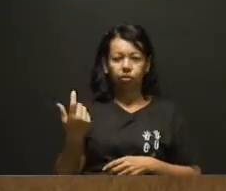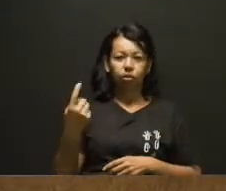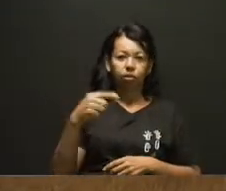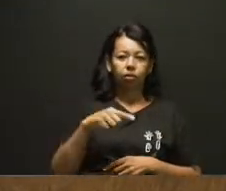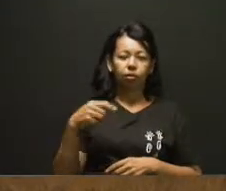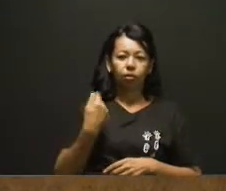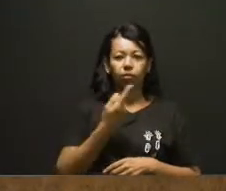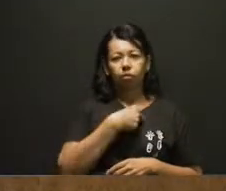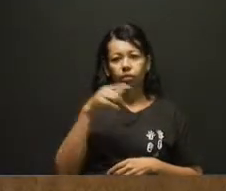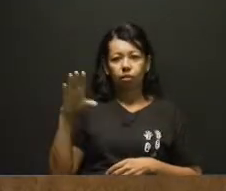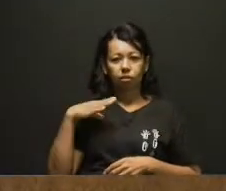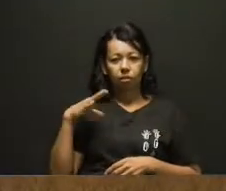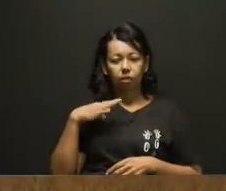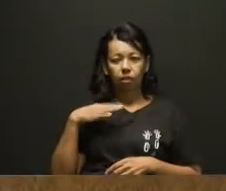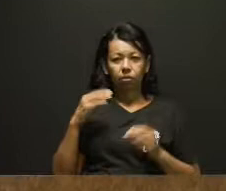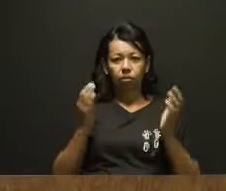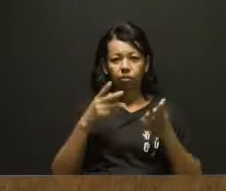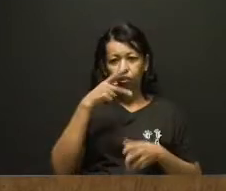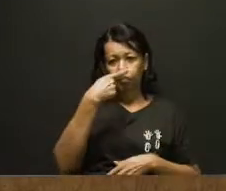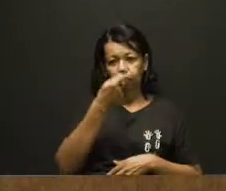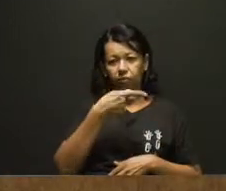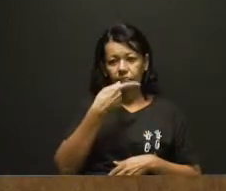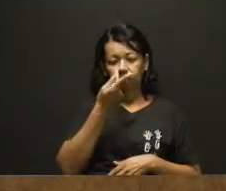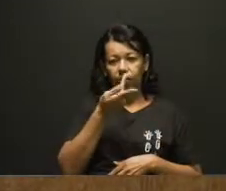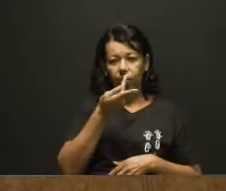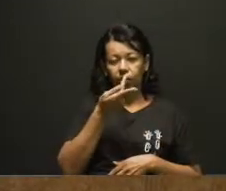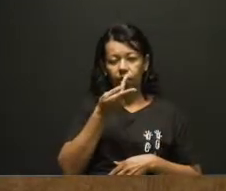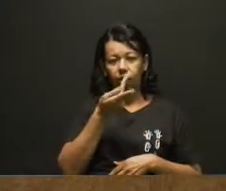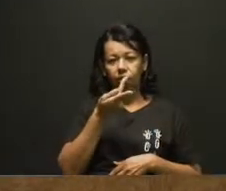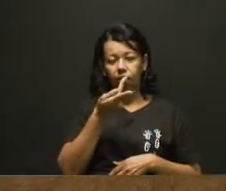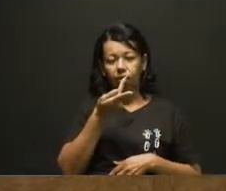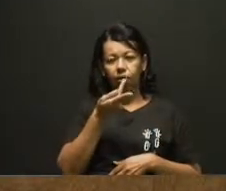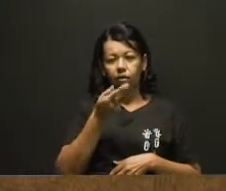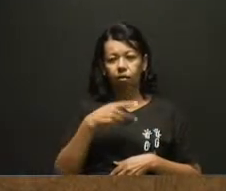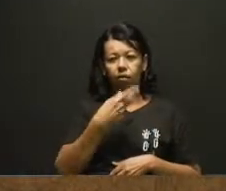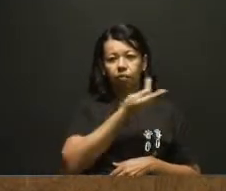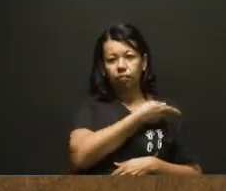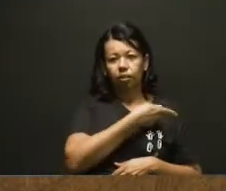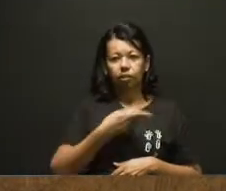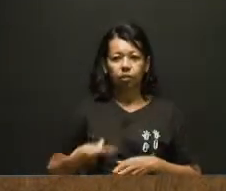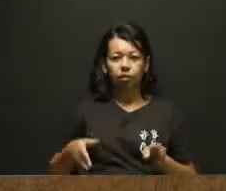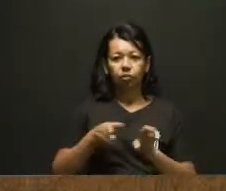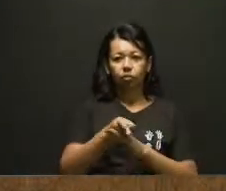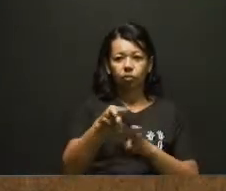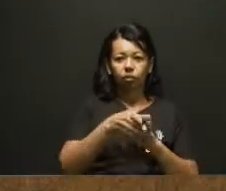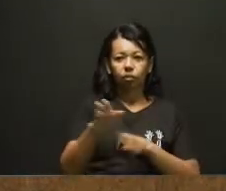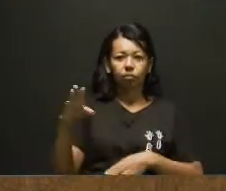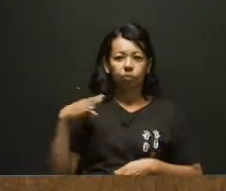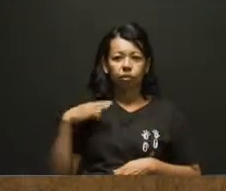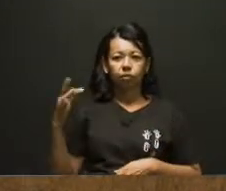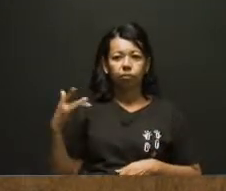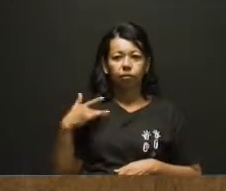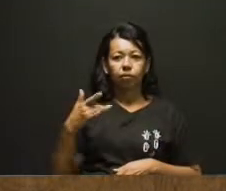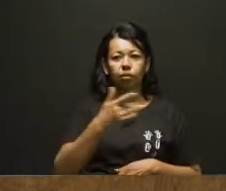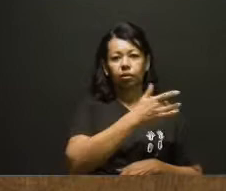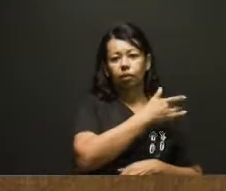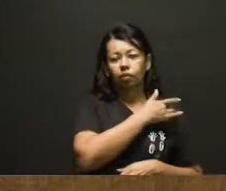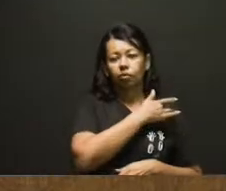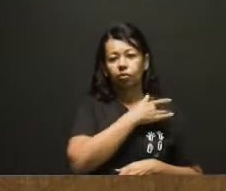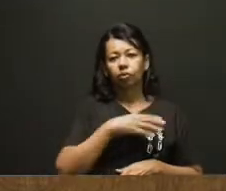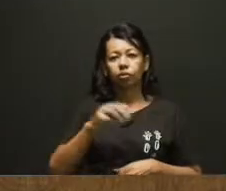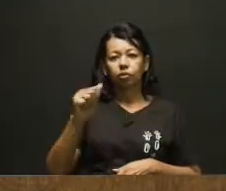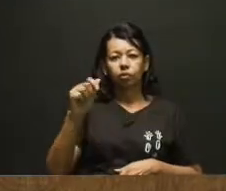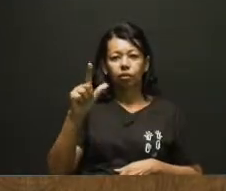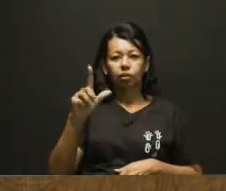cidade quero passar a palavra agora ao presidente do conselho municipal de saúde nosso amigo